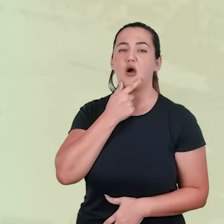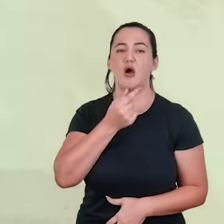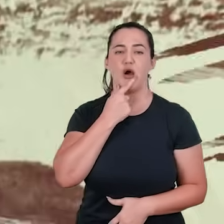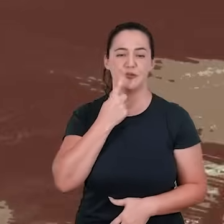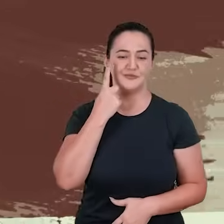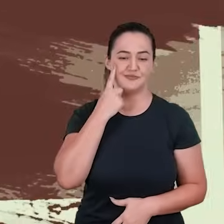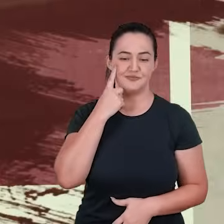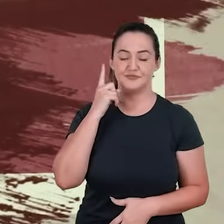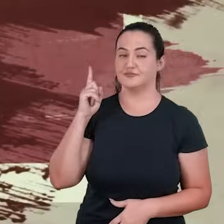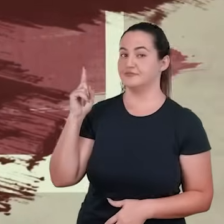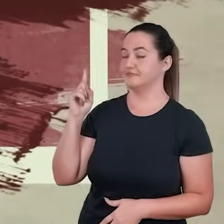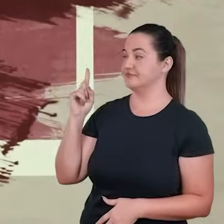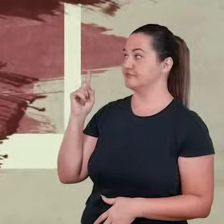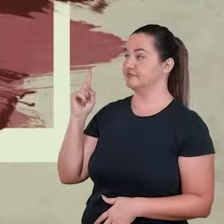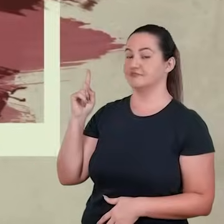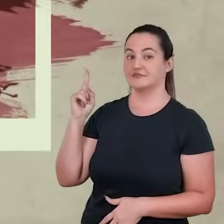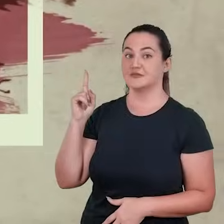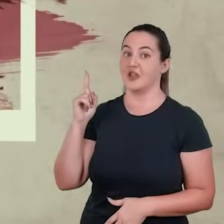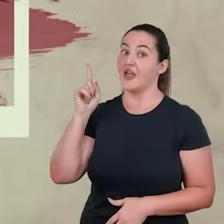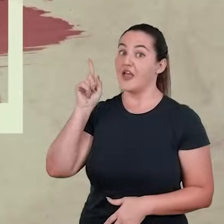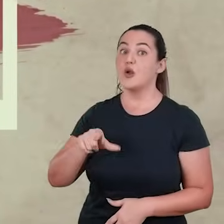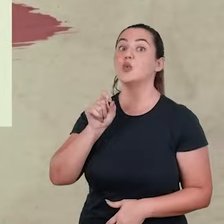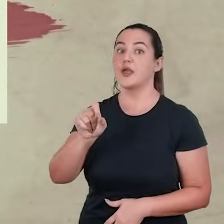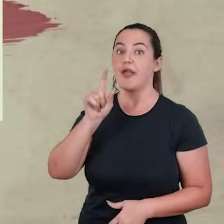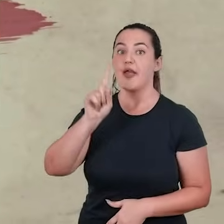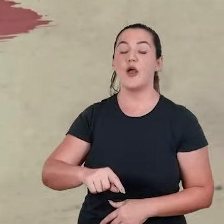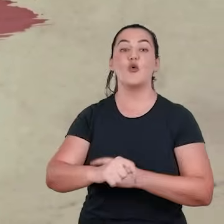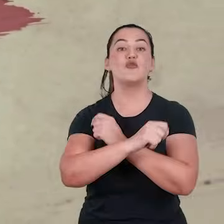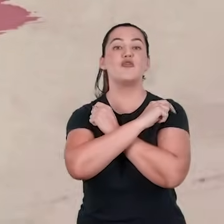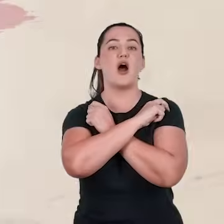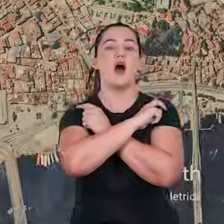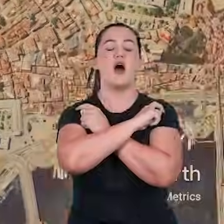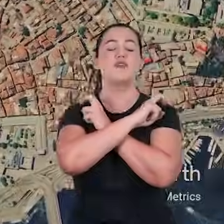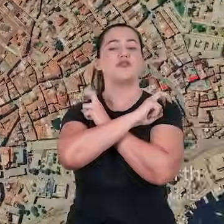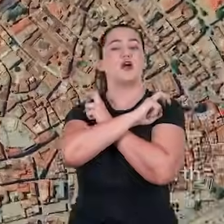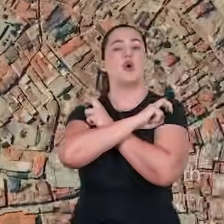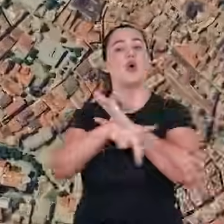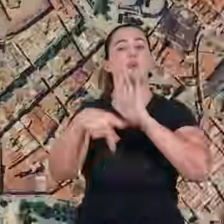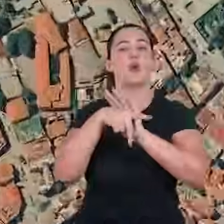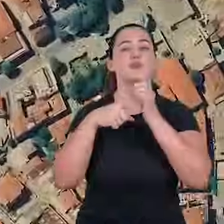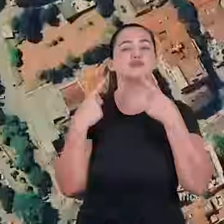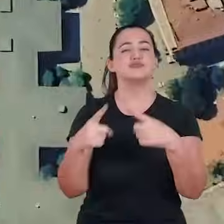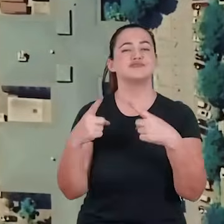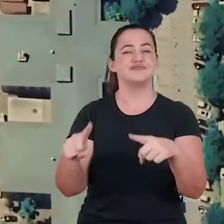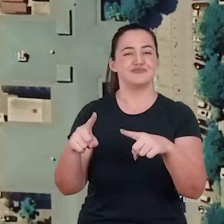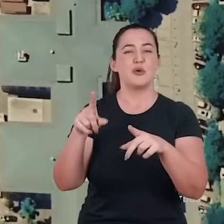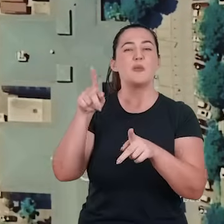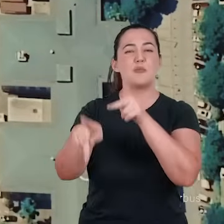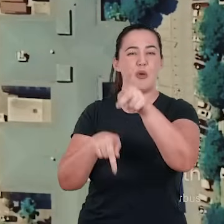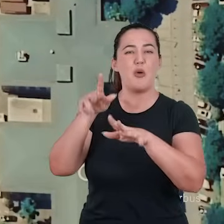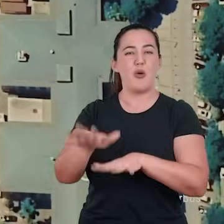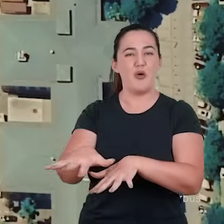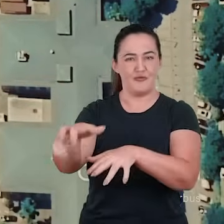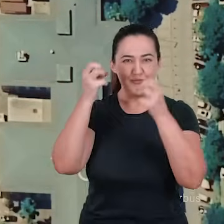Tutmoses, na minha opinião, e de outros acadêmicos, foi justamente o faraó do Êxodo. Mas você viu a mistura, um obelisco